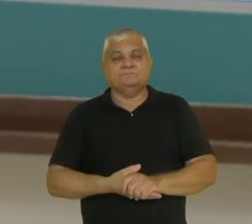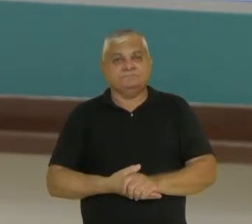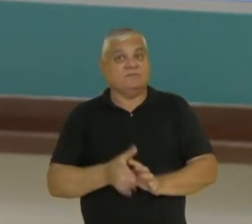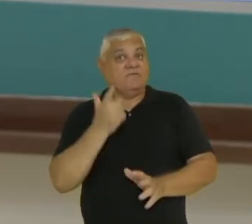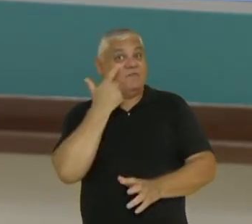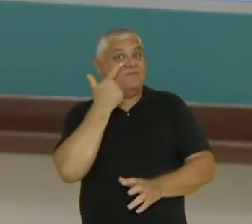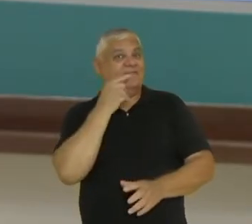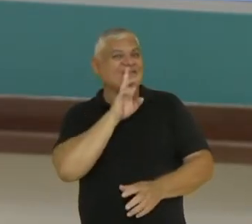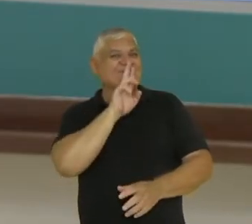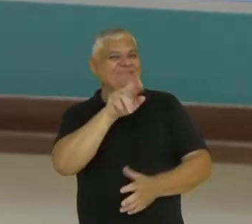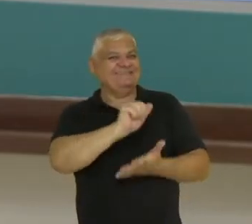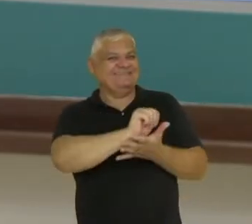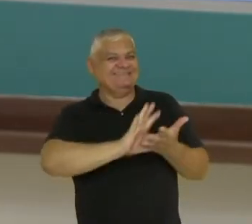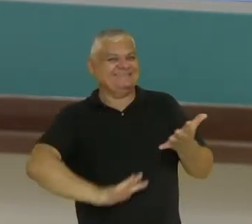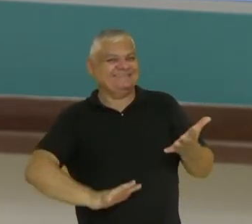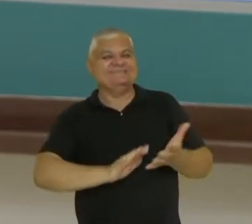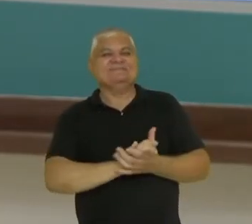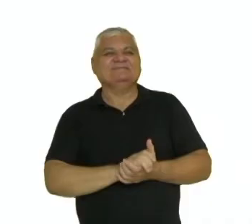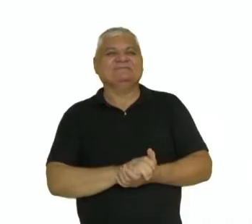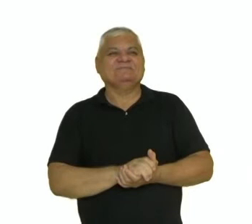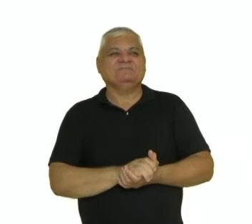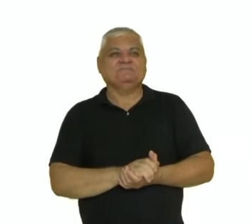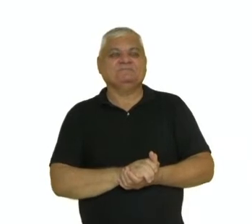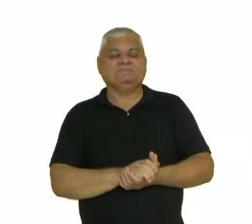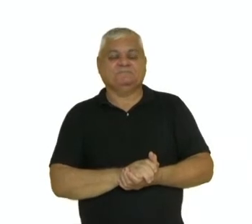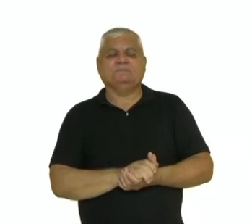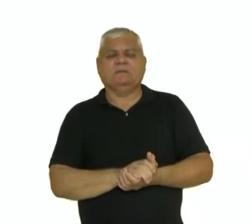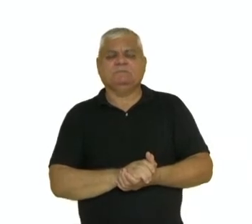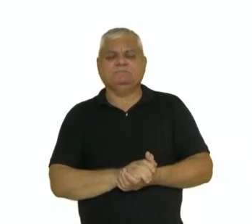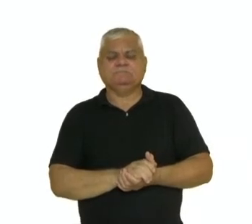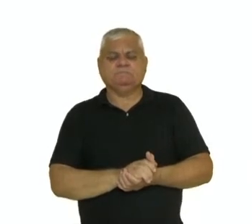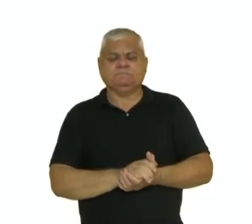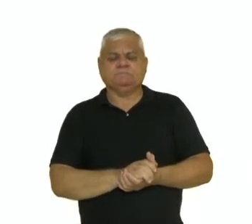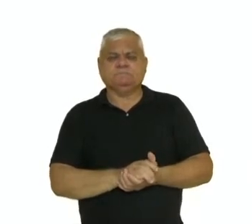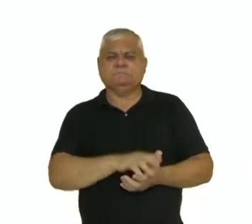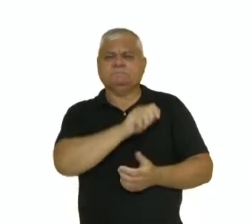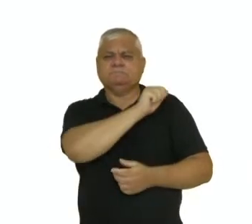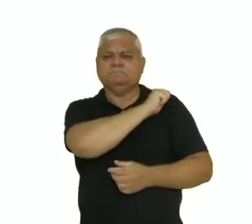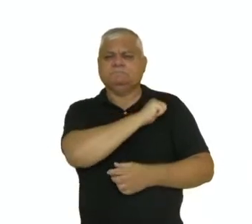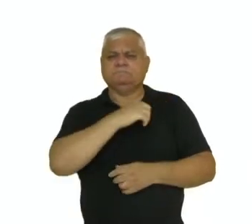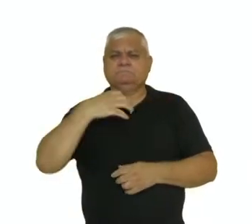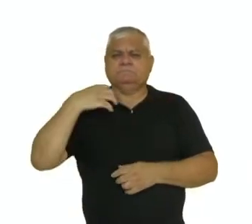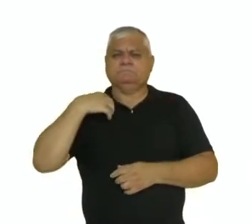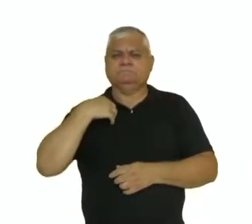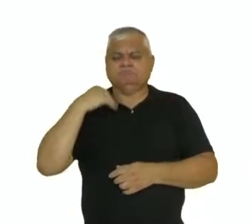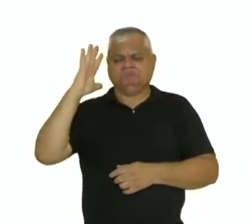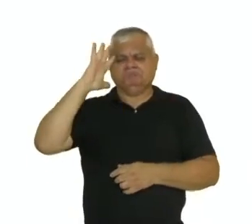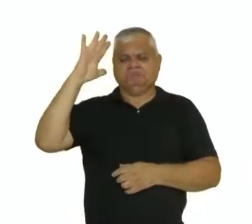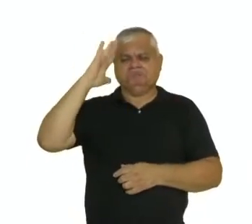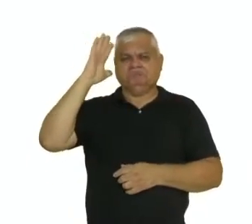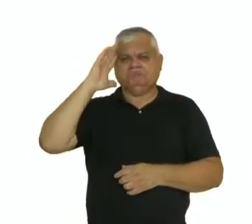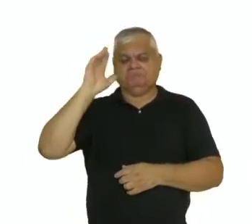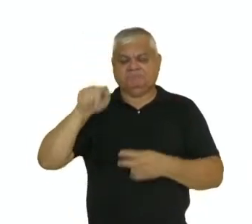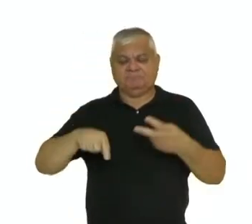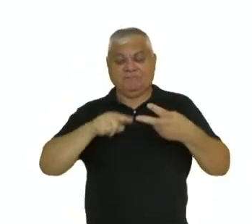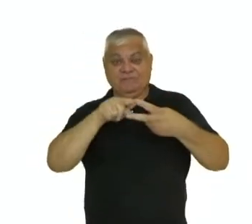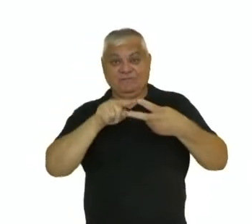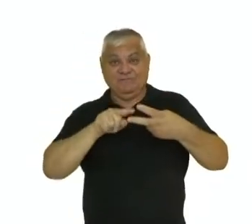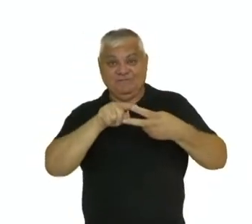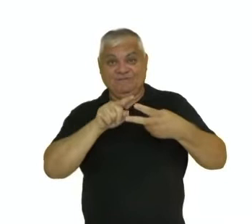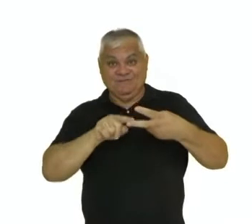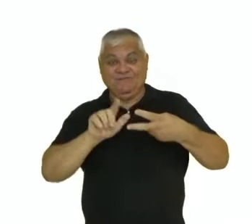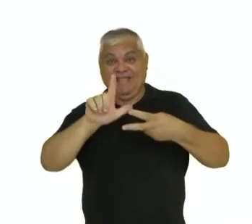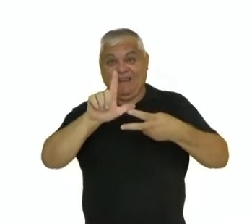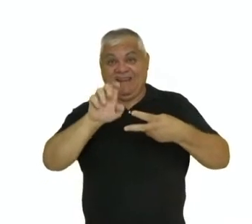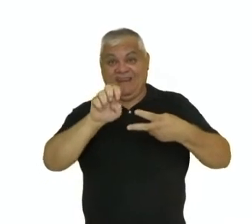Vamos para a correção da atividade? Então, segundo as ideias de Aristóteles e Empedócles, tudo ao nosso redor era composto de